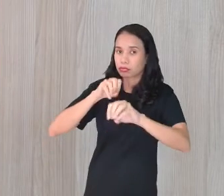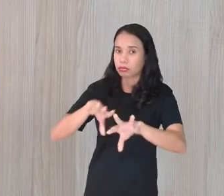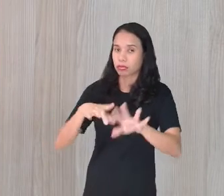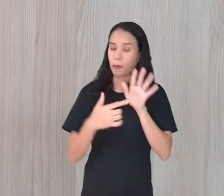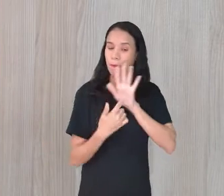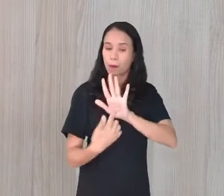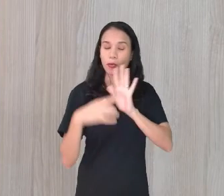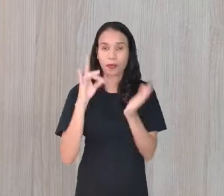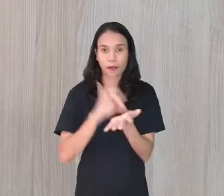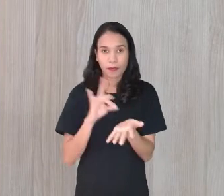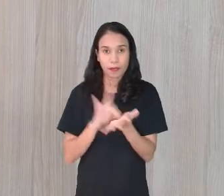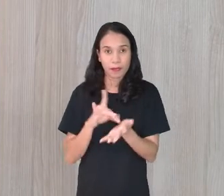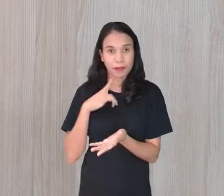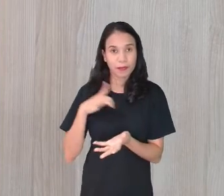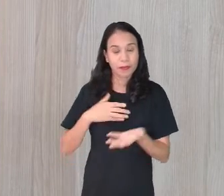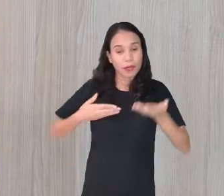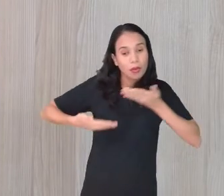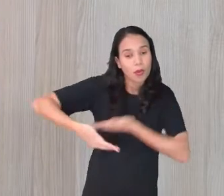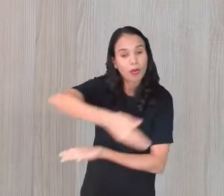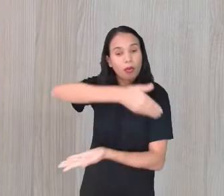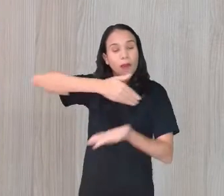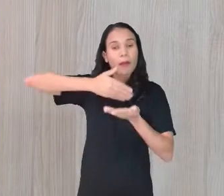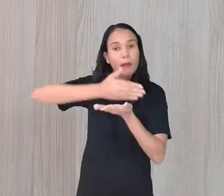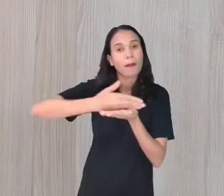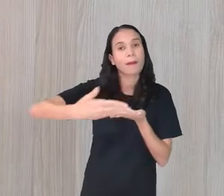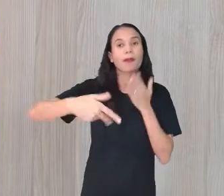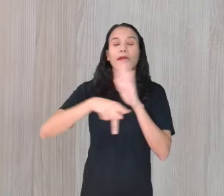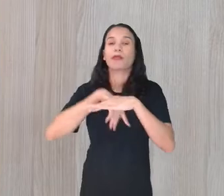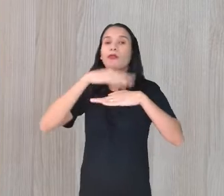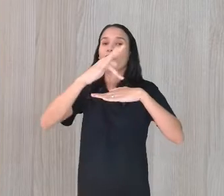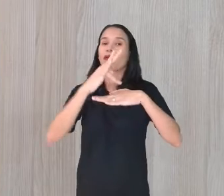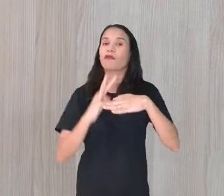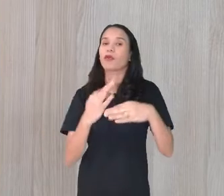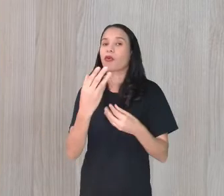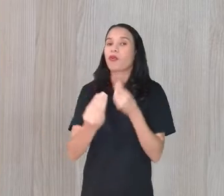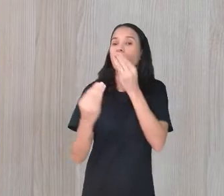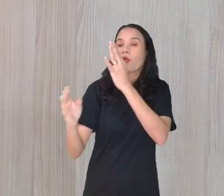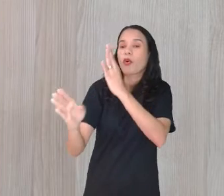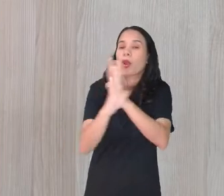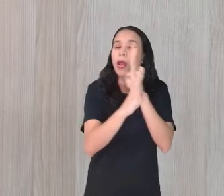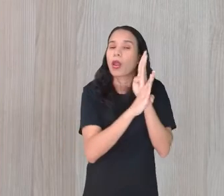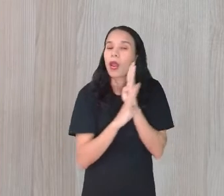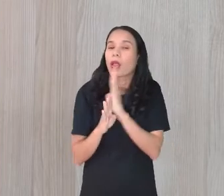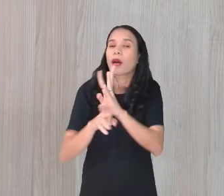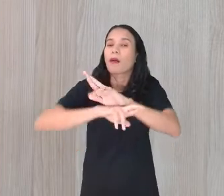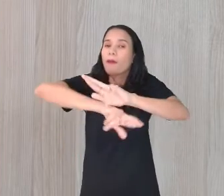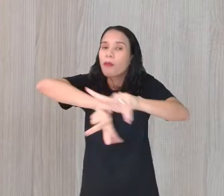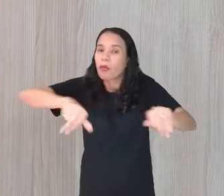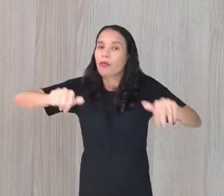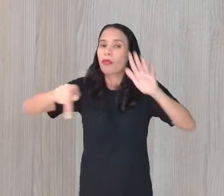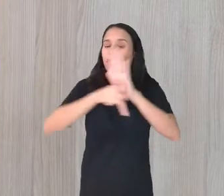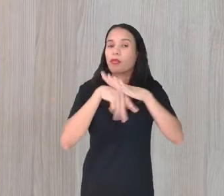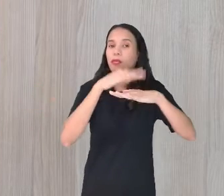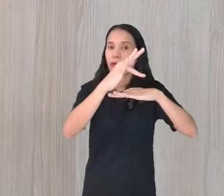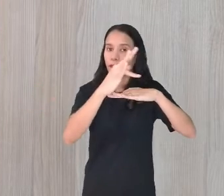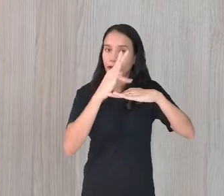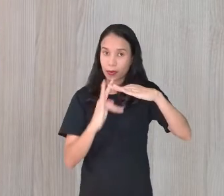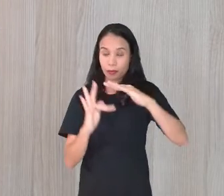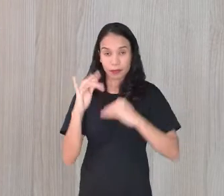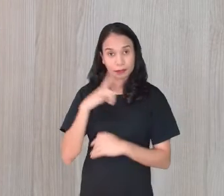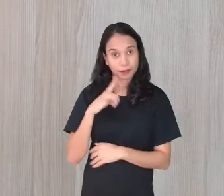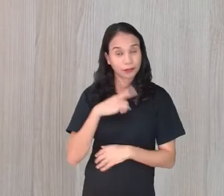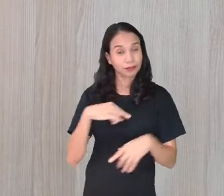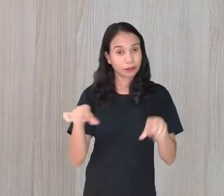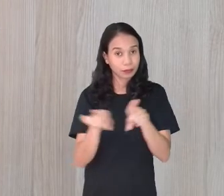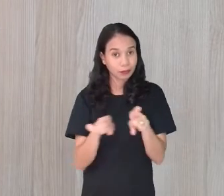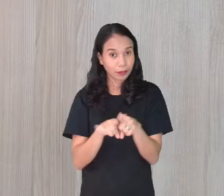ele mostrou lá, a partir de uma fração, como é que tu vai encontrando outras frações equivalentes. E